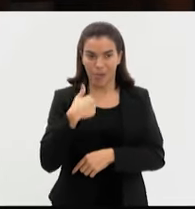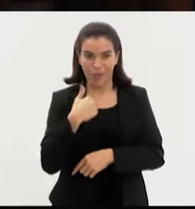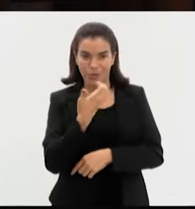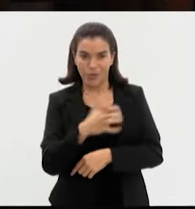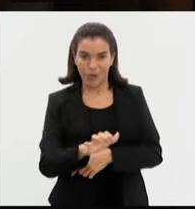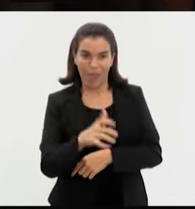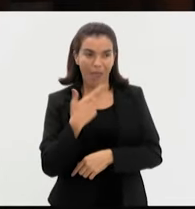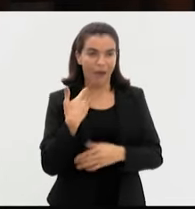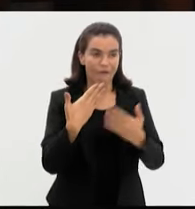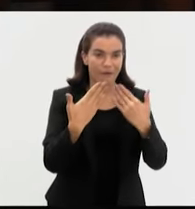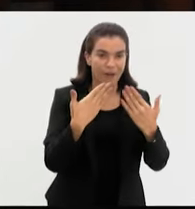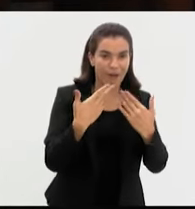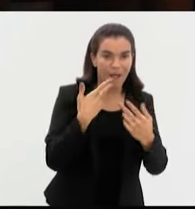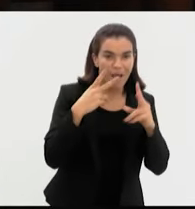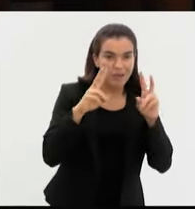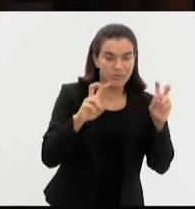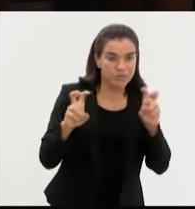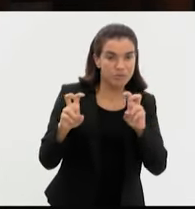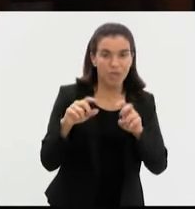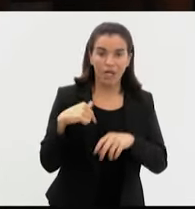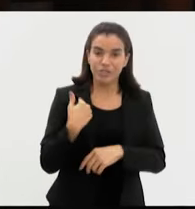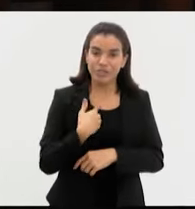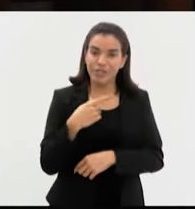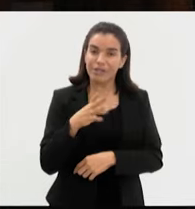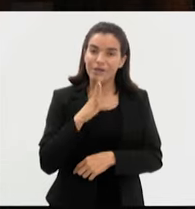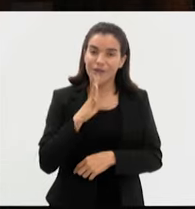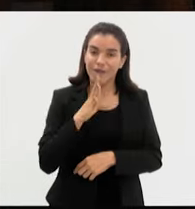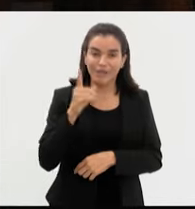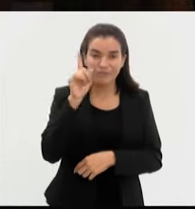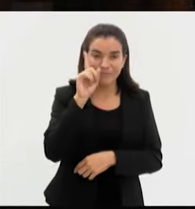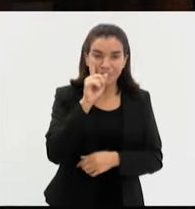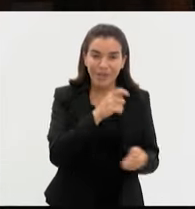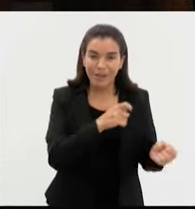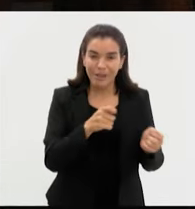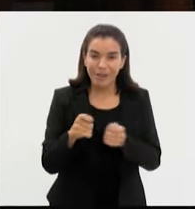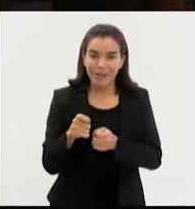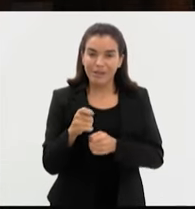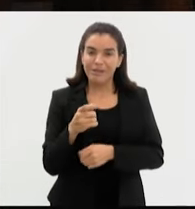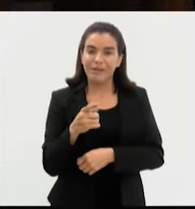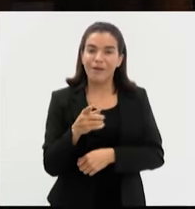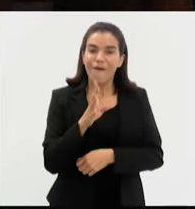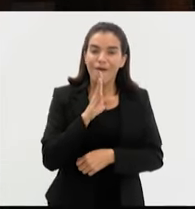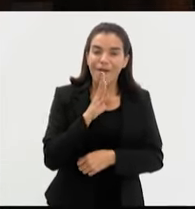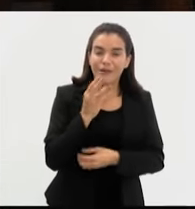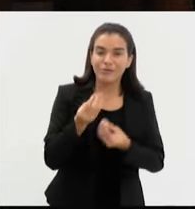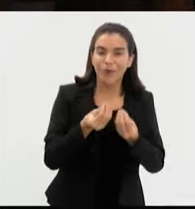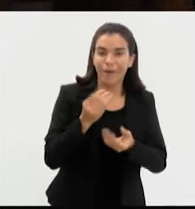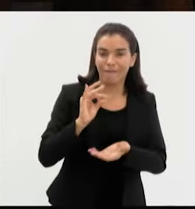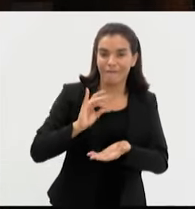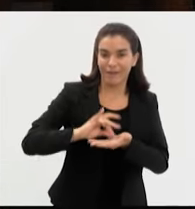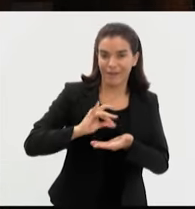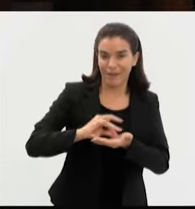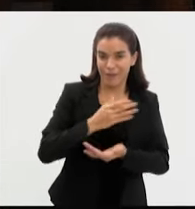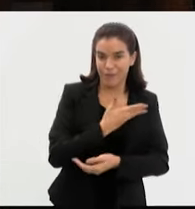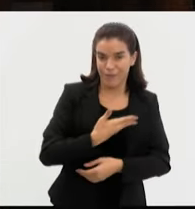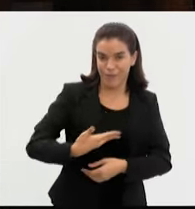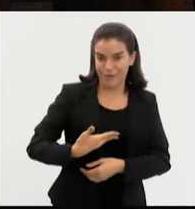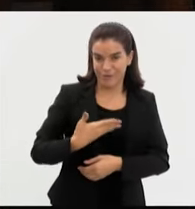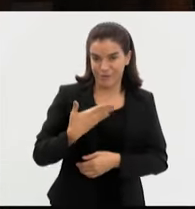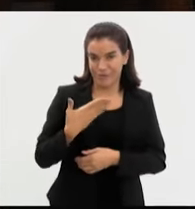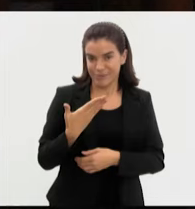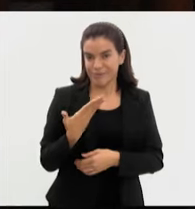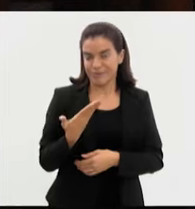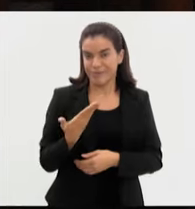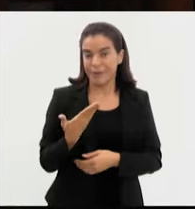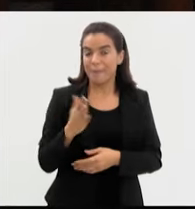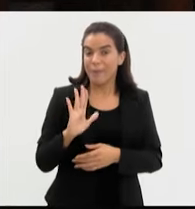não quer falar é porque a gente tá vivendo o dia a dia e vendo a dificuldade que o governo do estado tá agora a partir do momento que consegue